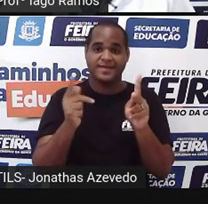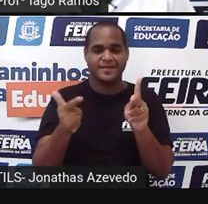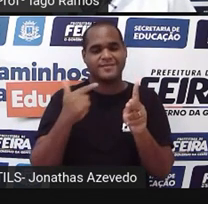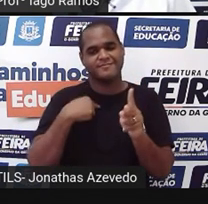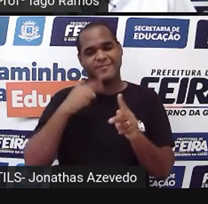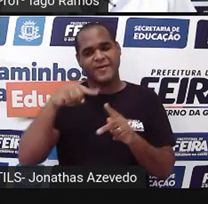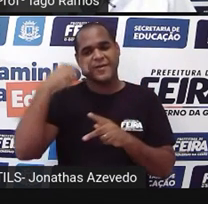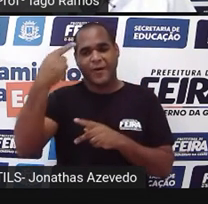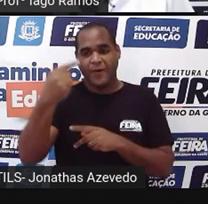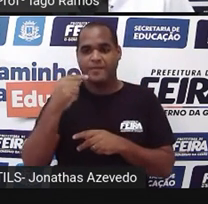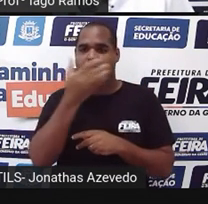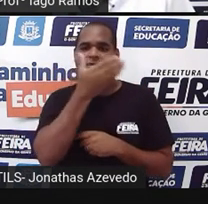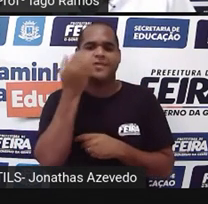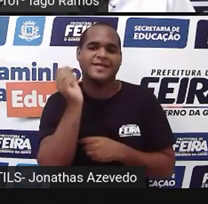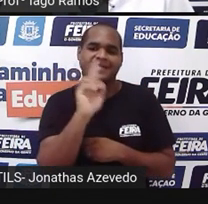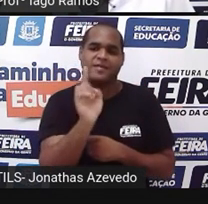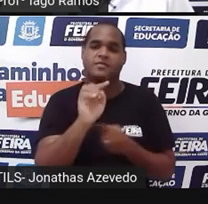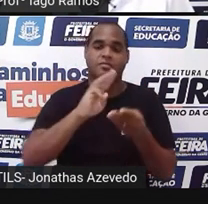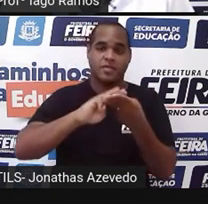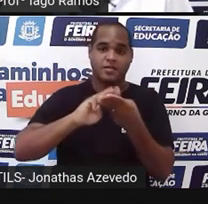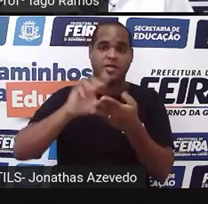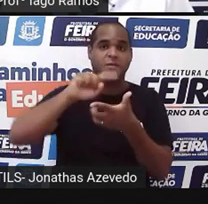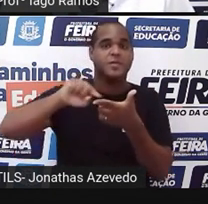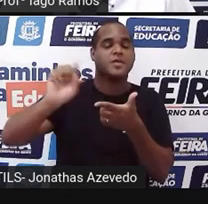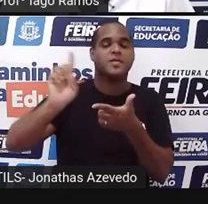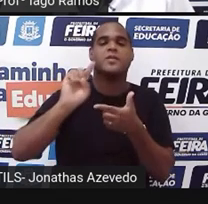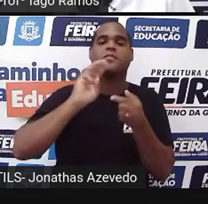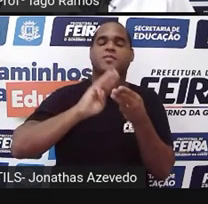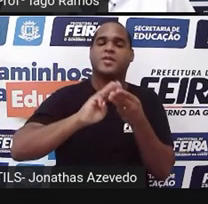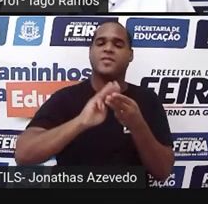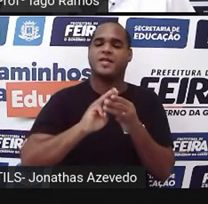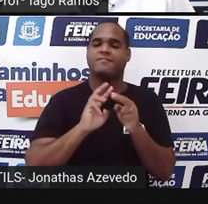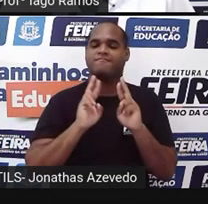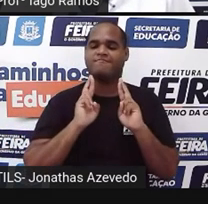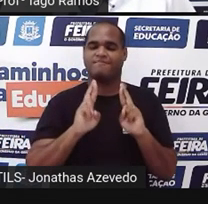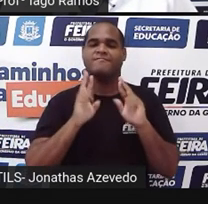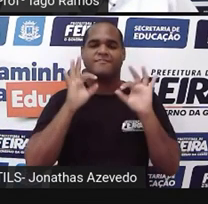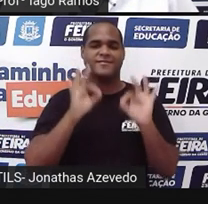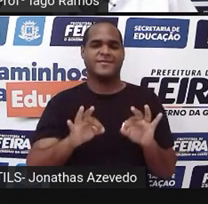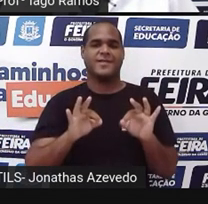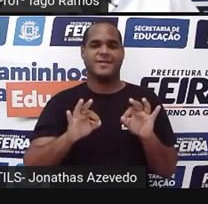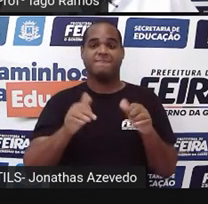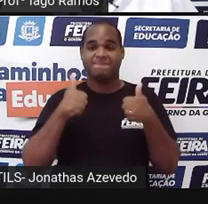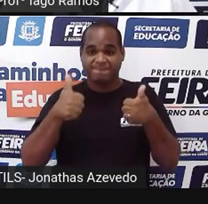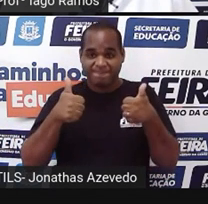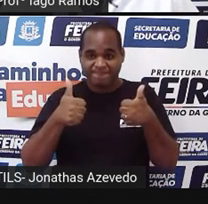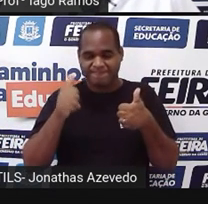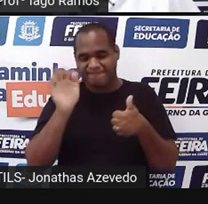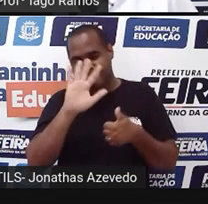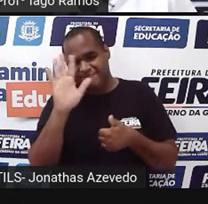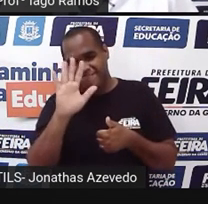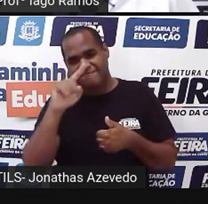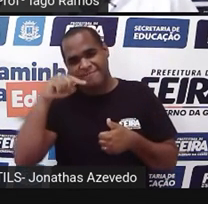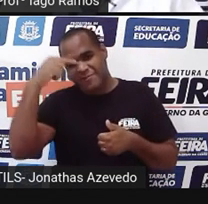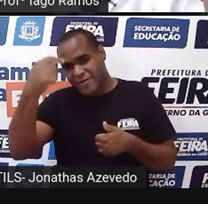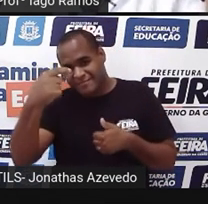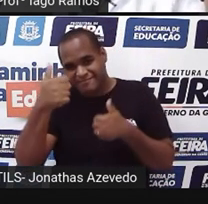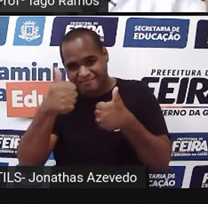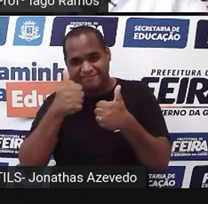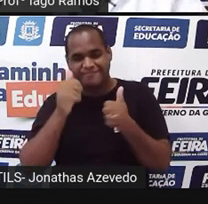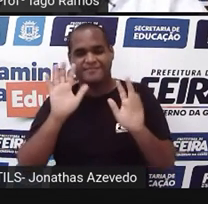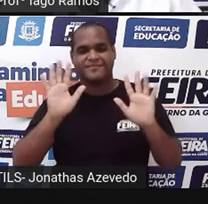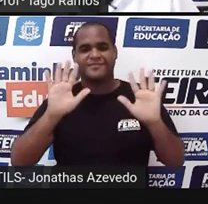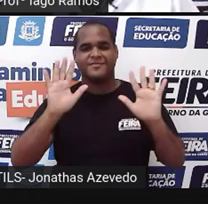desde já até a próxima não esquece matemática mais problema a temática é solução é isso aí valeu até mais